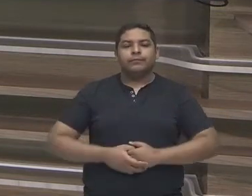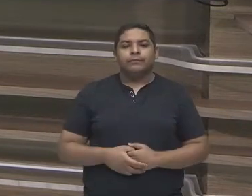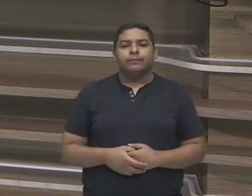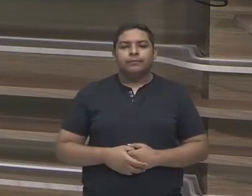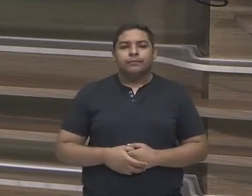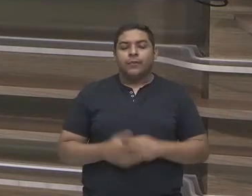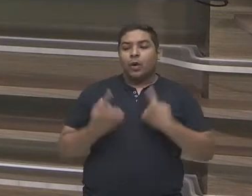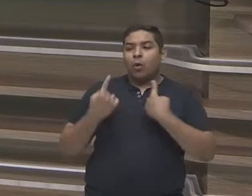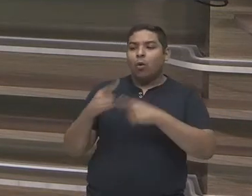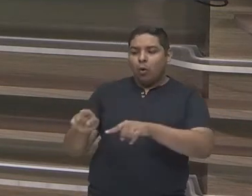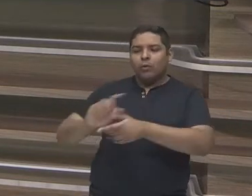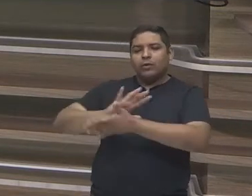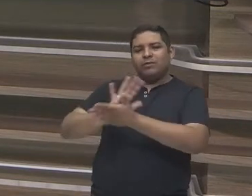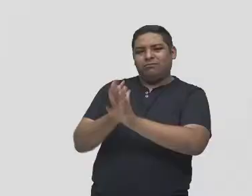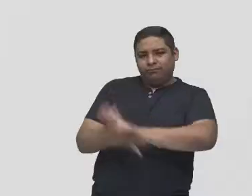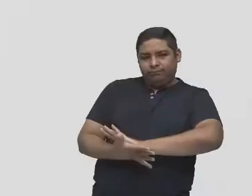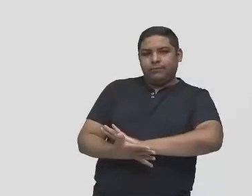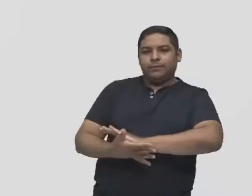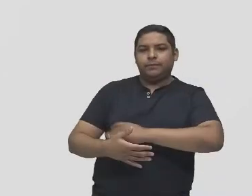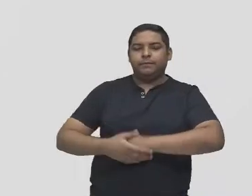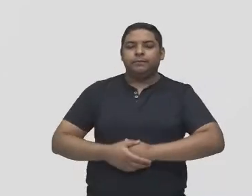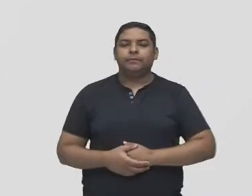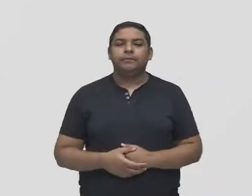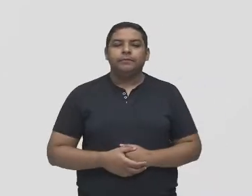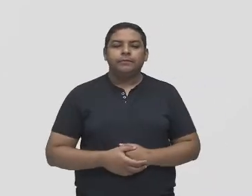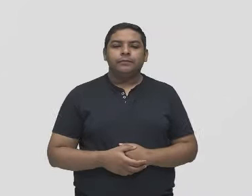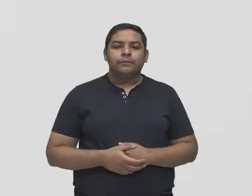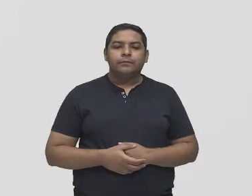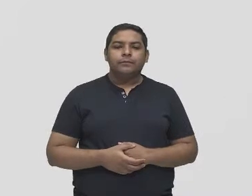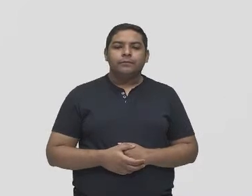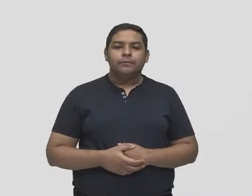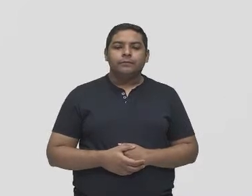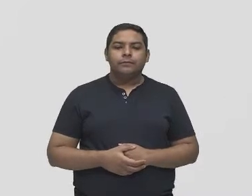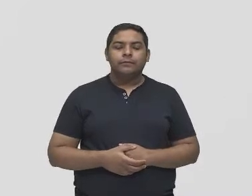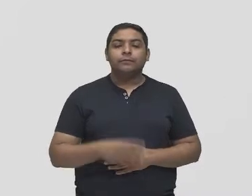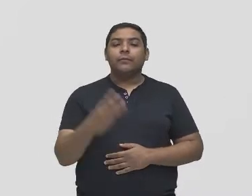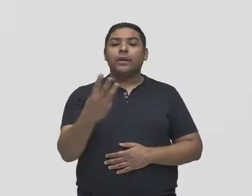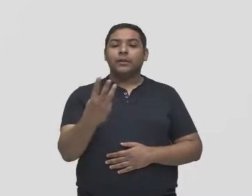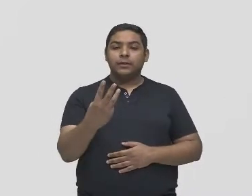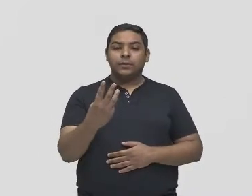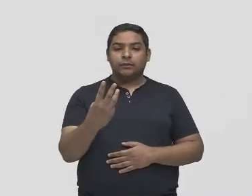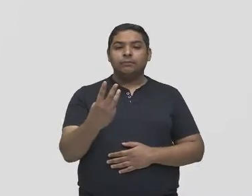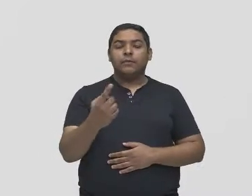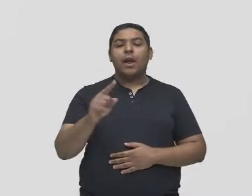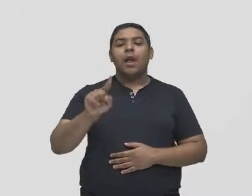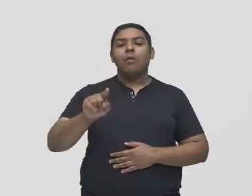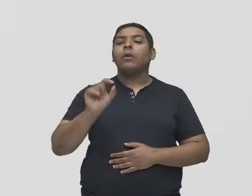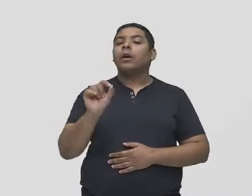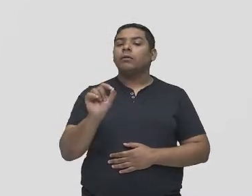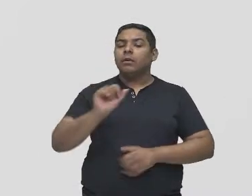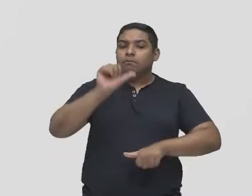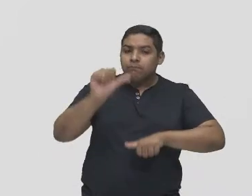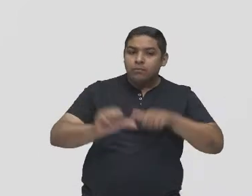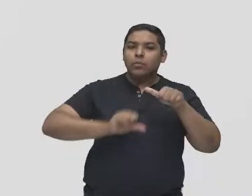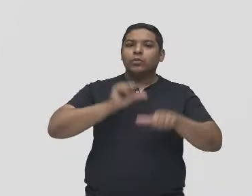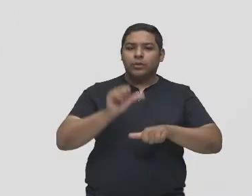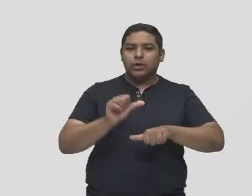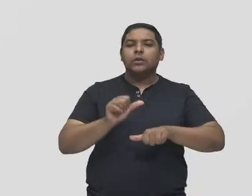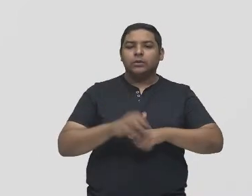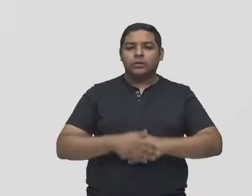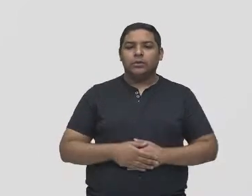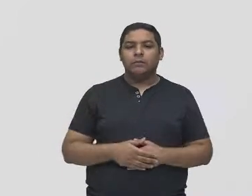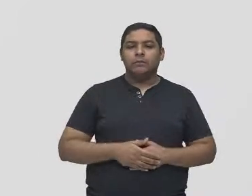oprimindo, certo? E a terceira imagem que eu trouxe para vocês retrata a mudança. Olha aí, já é a imagem de 5 de maio